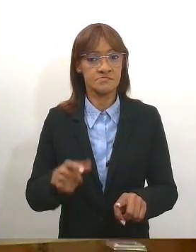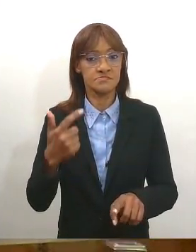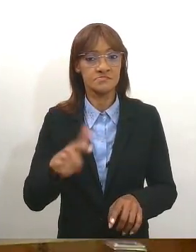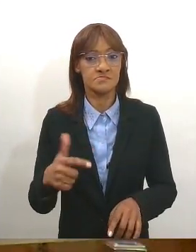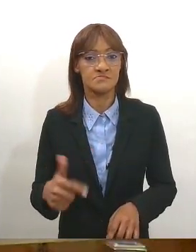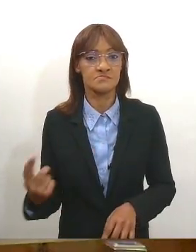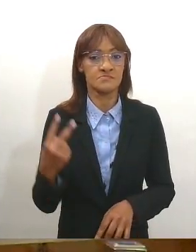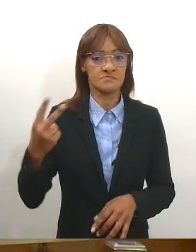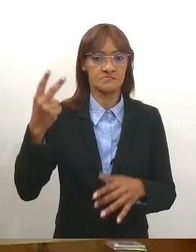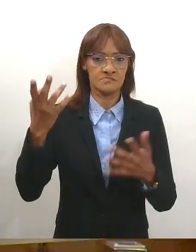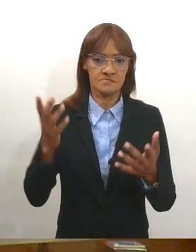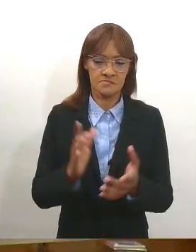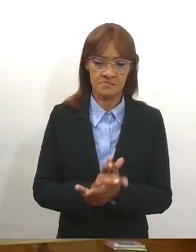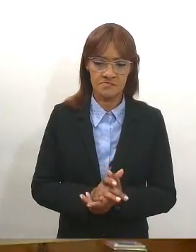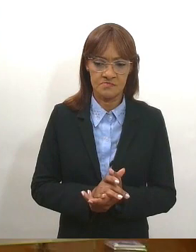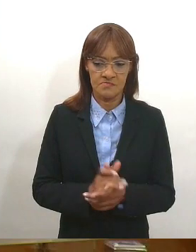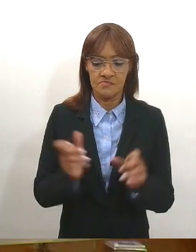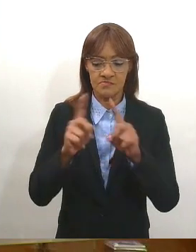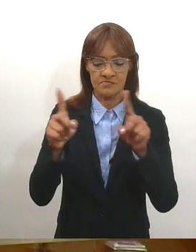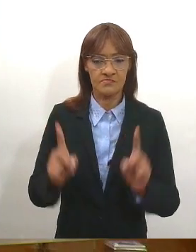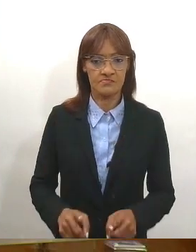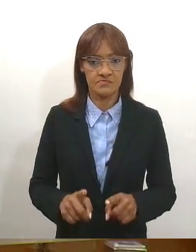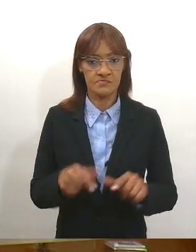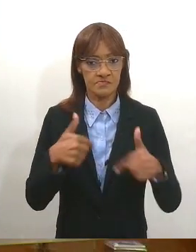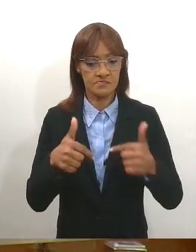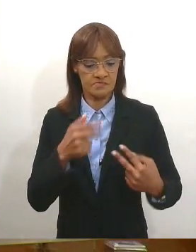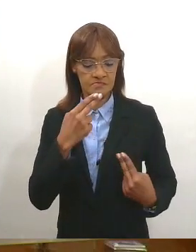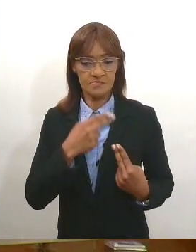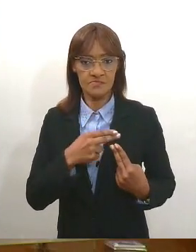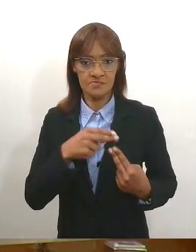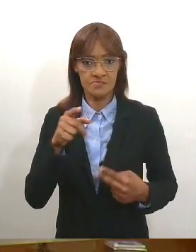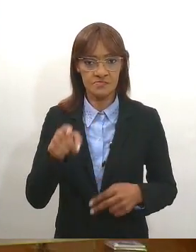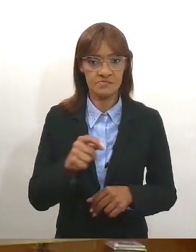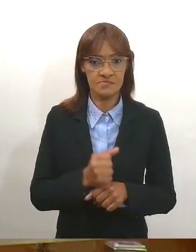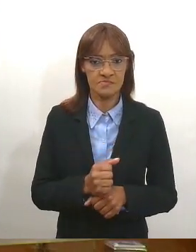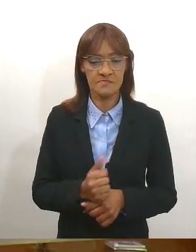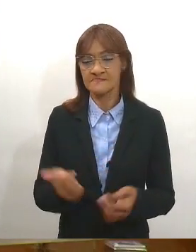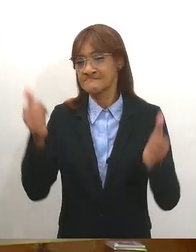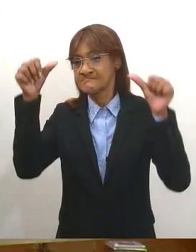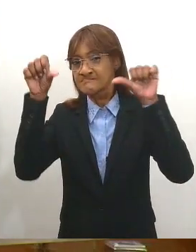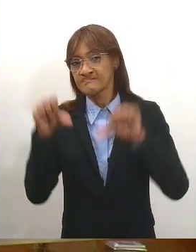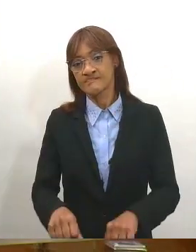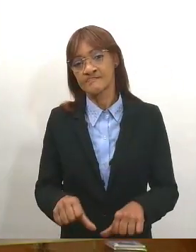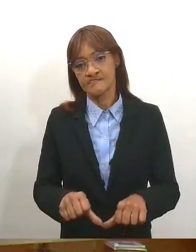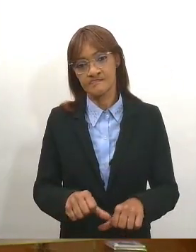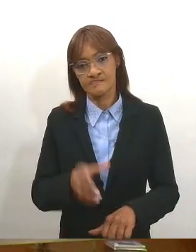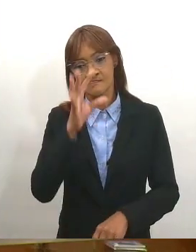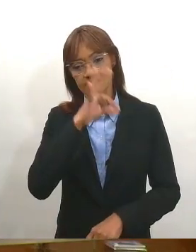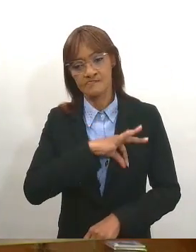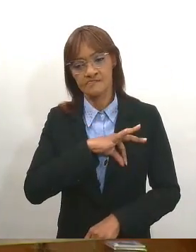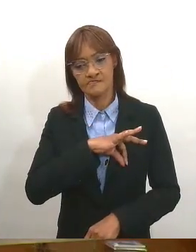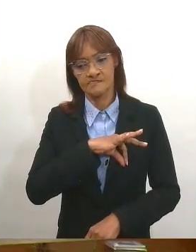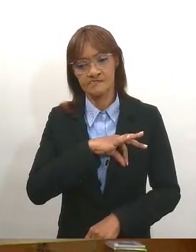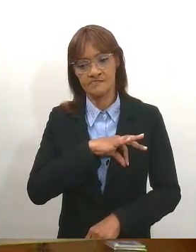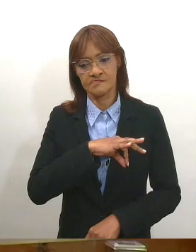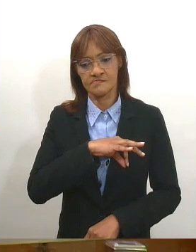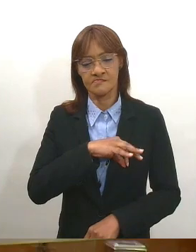recebem uma das piores remunerações entre servidores de órgão do Nordeste.